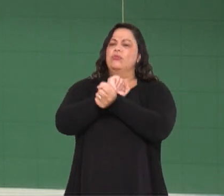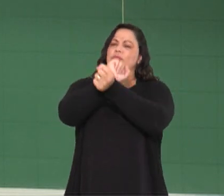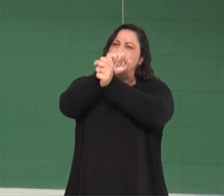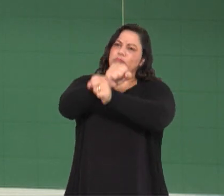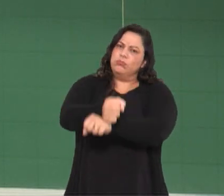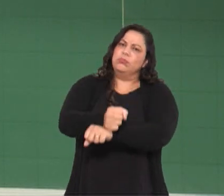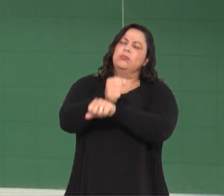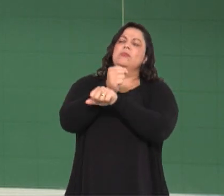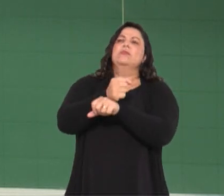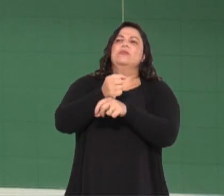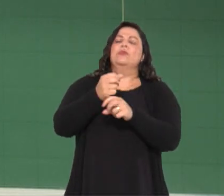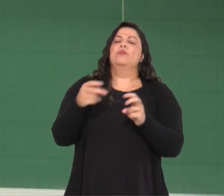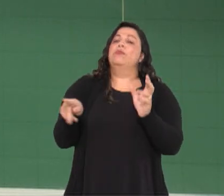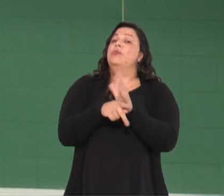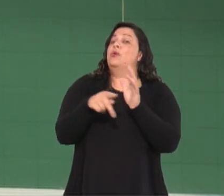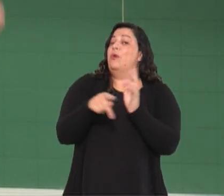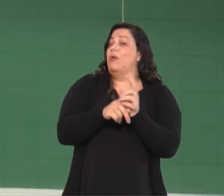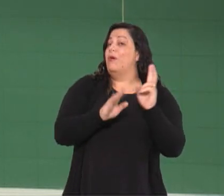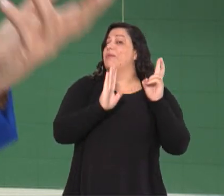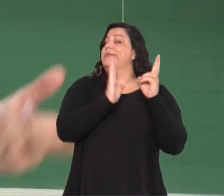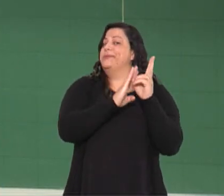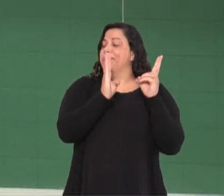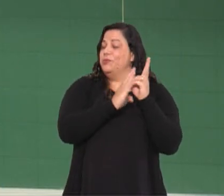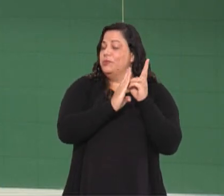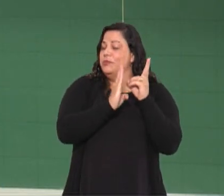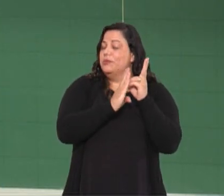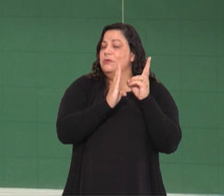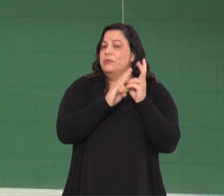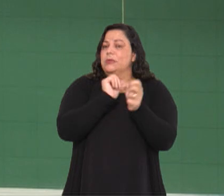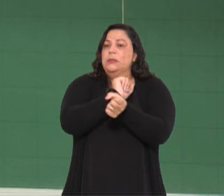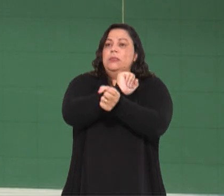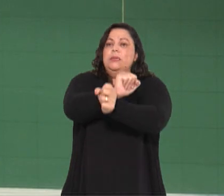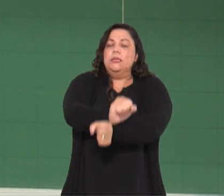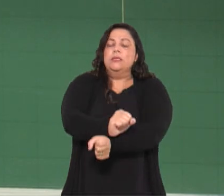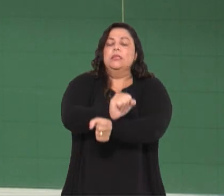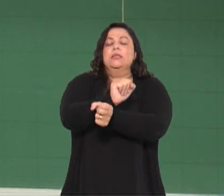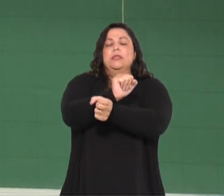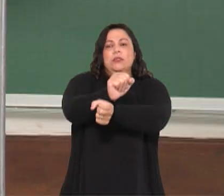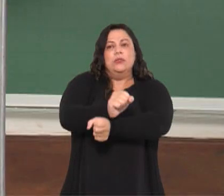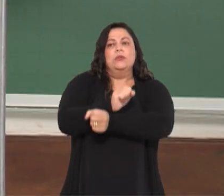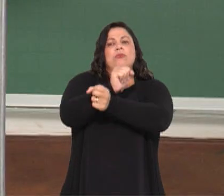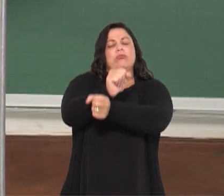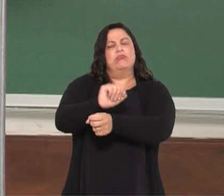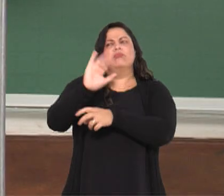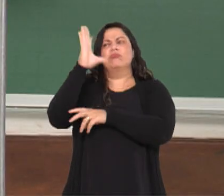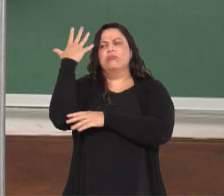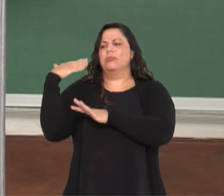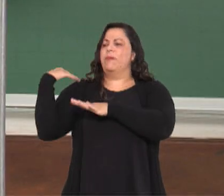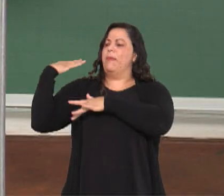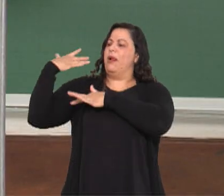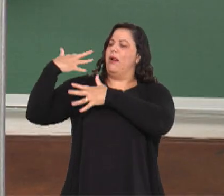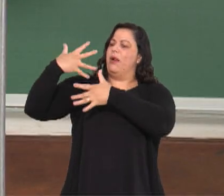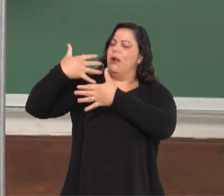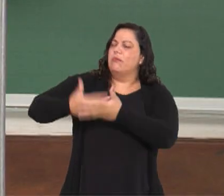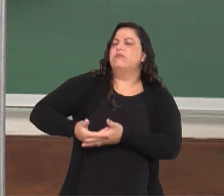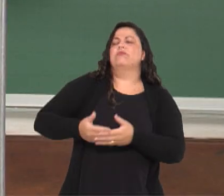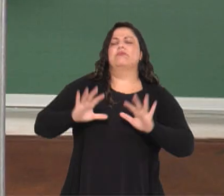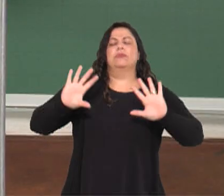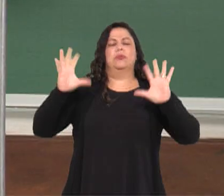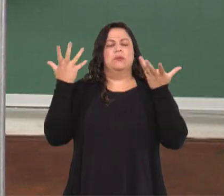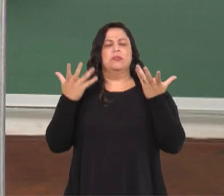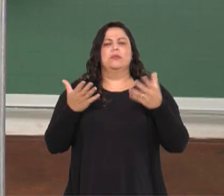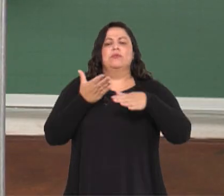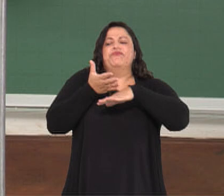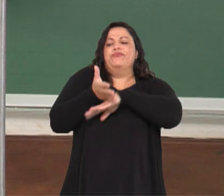né? A escravidão dos índios, que foram aí contribuindo, né? Que foram acontecendo para a